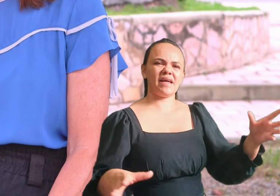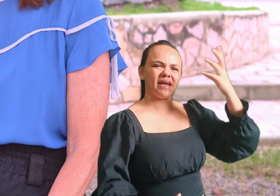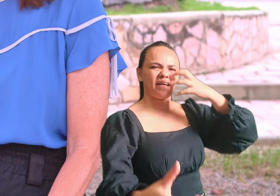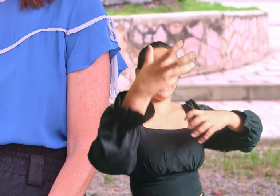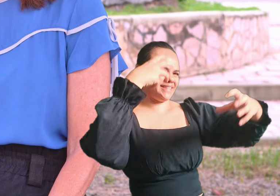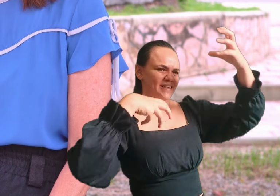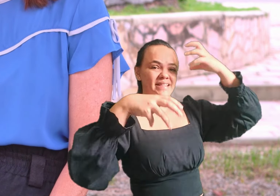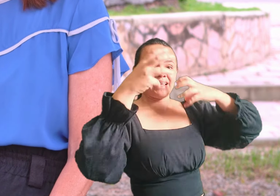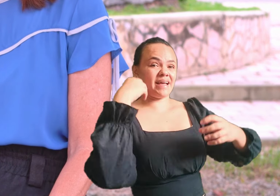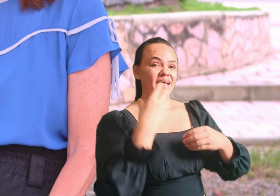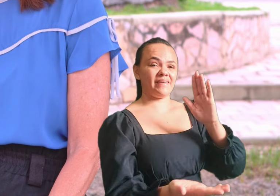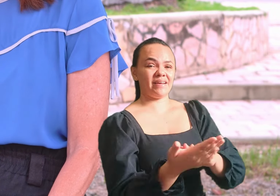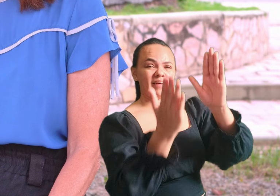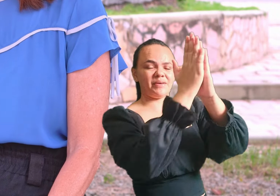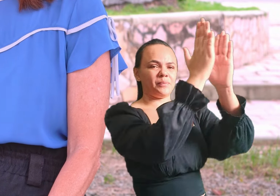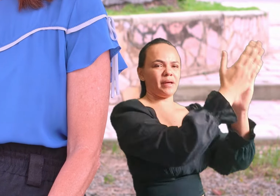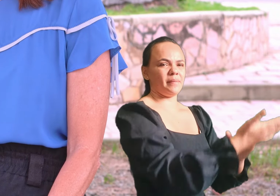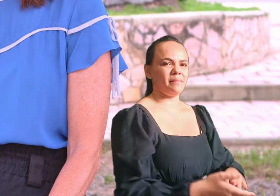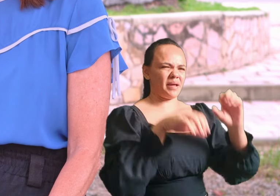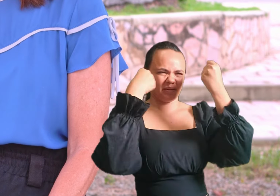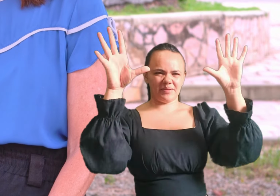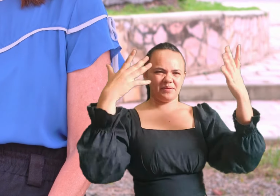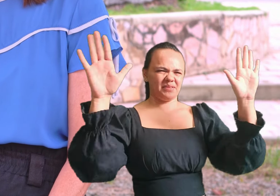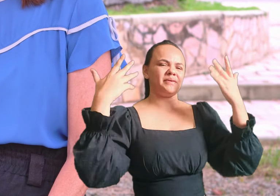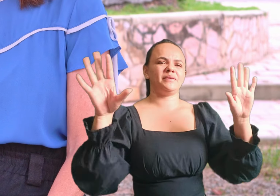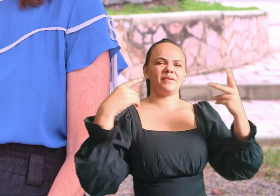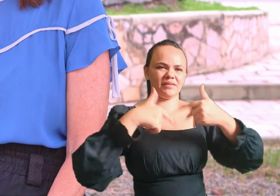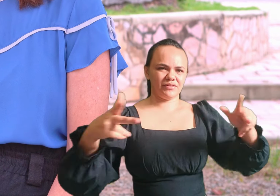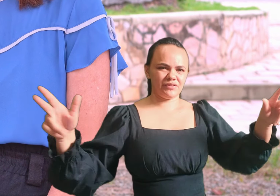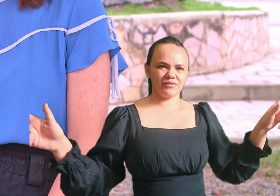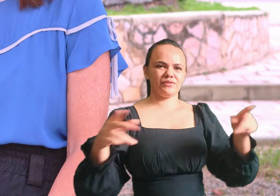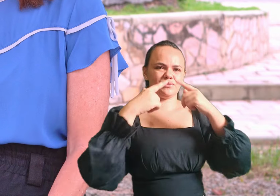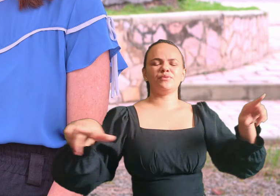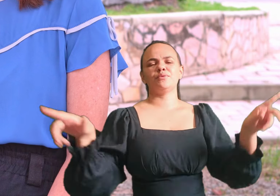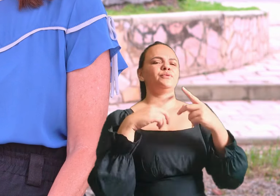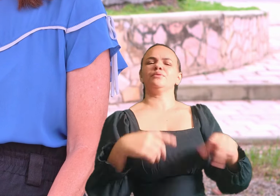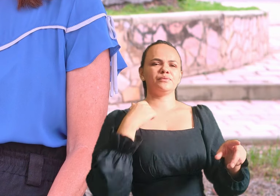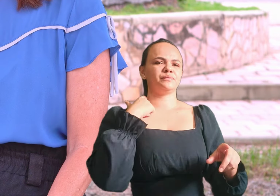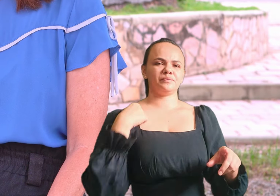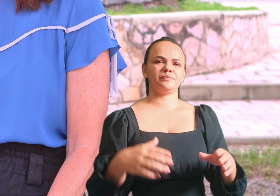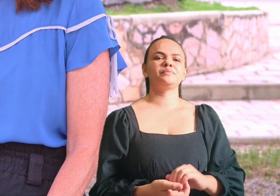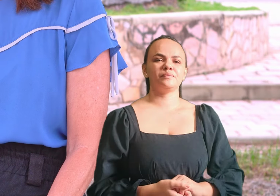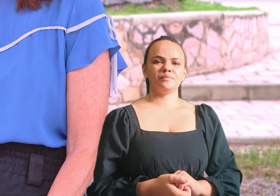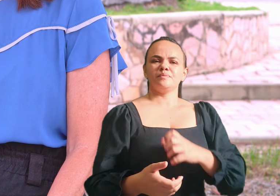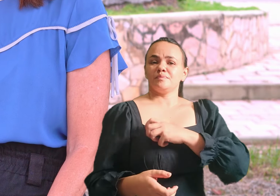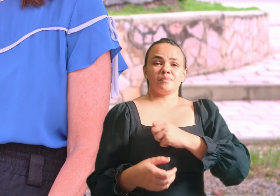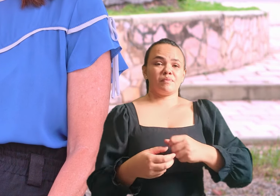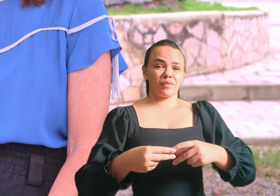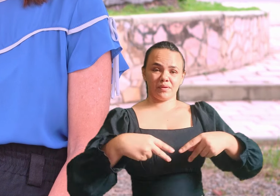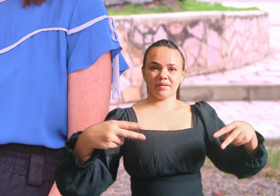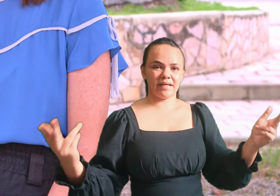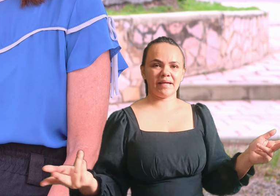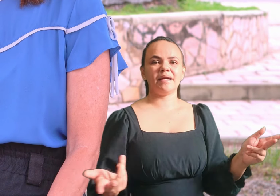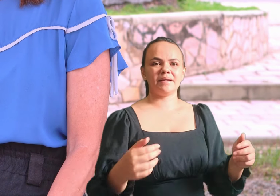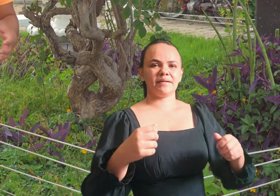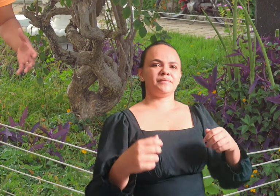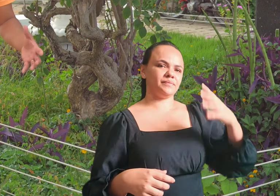Benditos louvores músicas de serenatas era muito